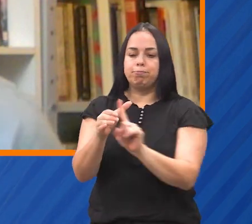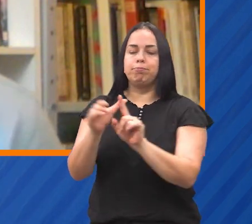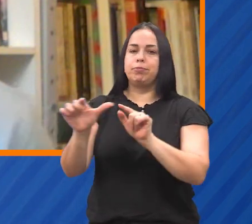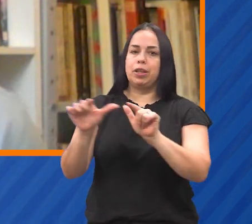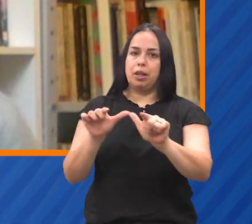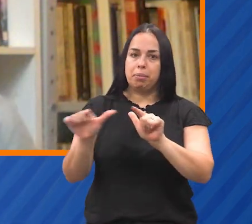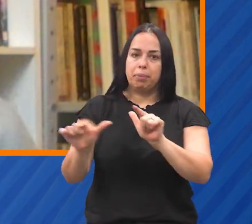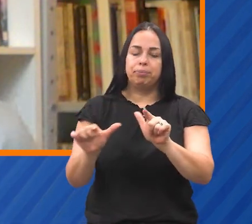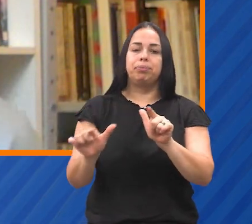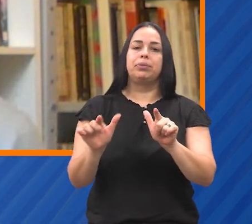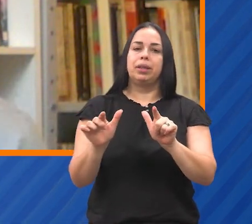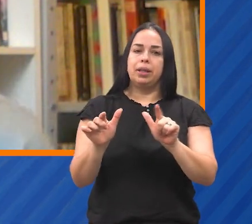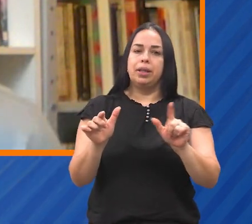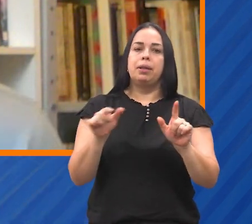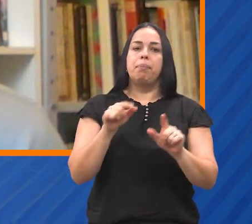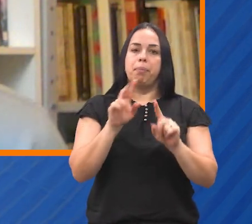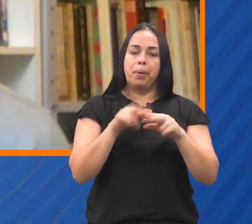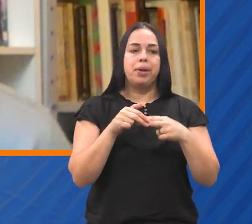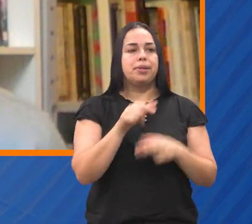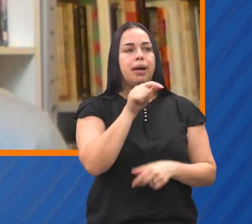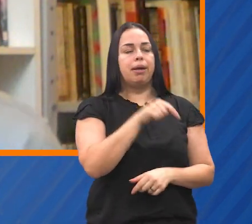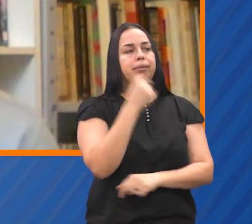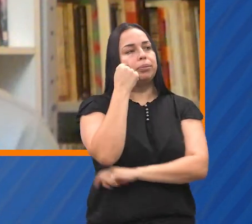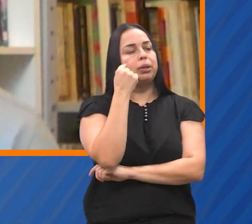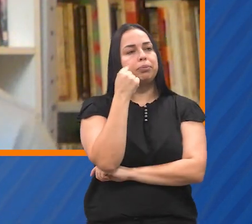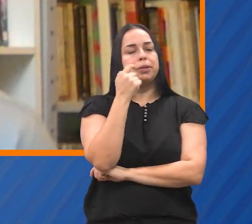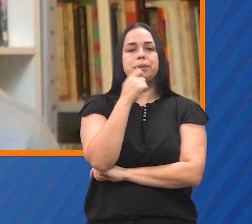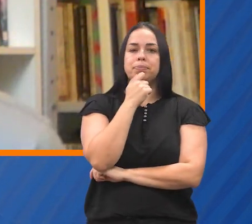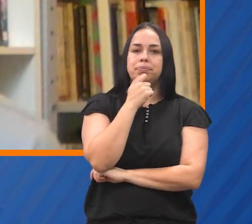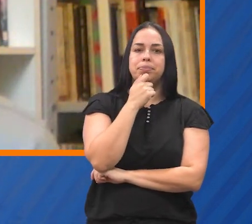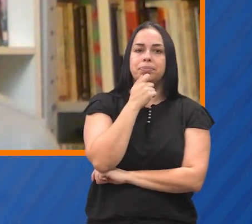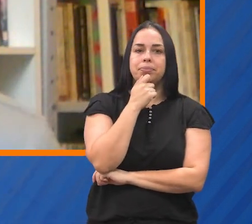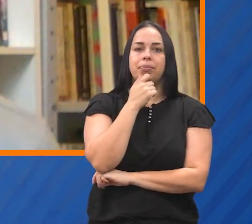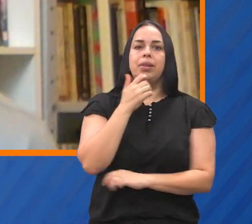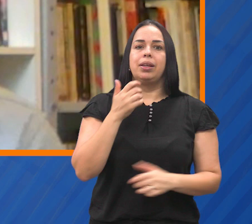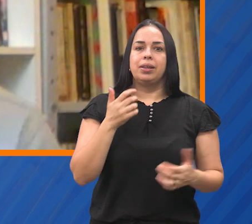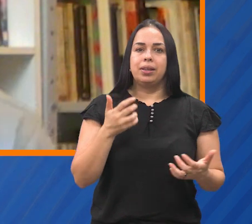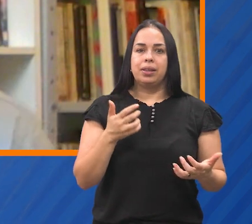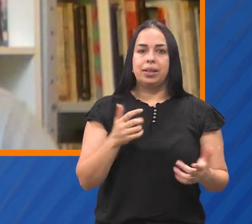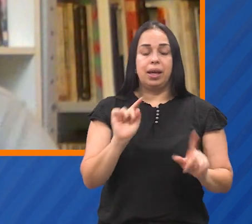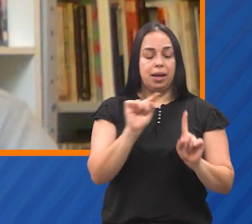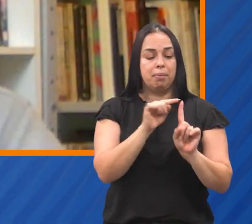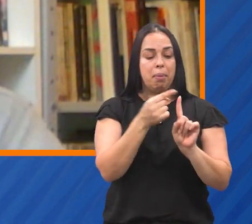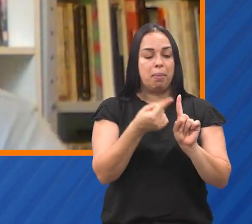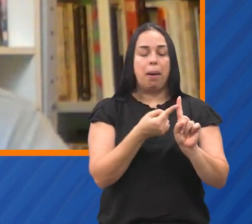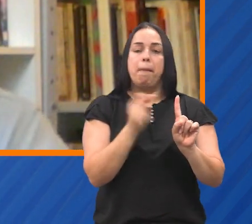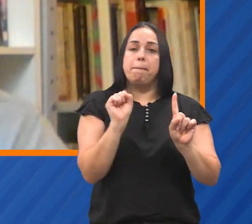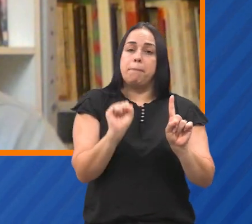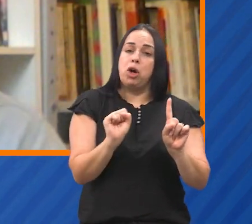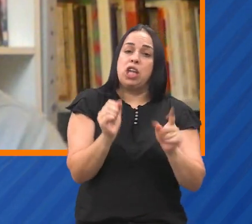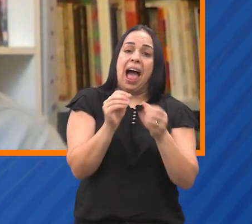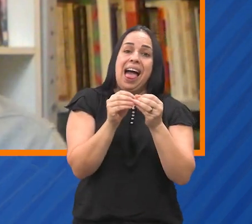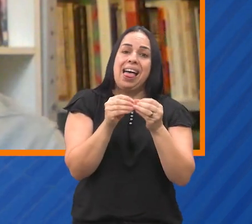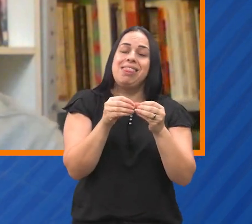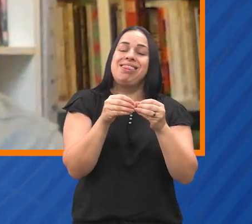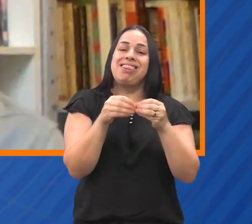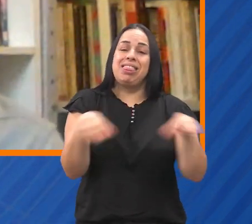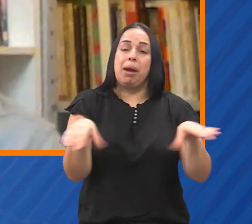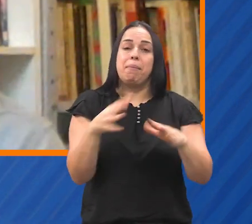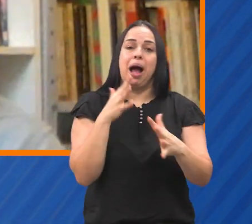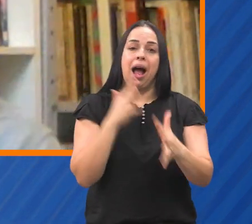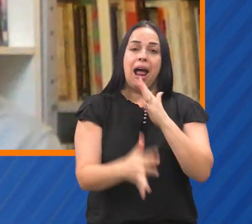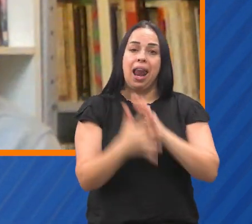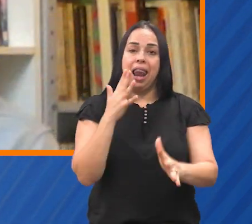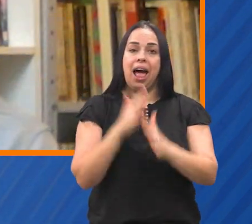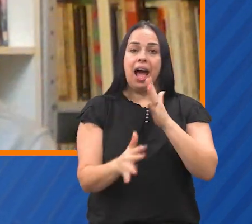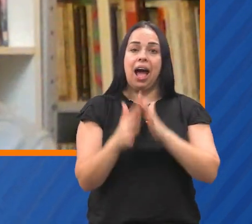mercado de trabalho, questão de rendimento, e algumas mulheres fazem essa conta, calculam que, por exemplo, que a gestação, de uma certa forma, pode